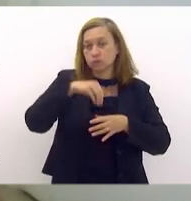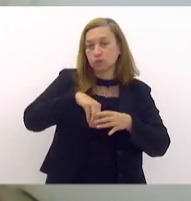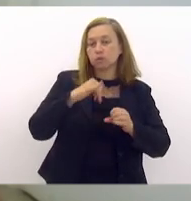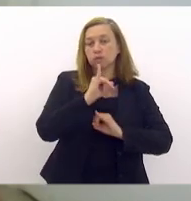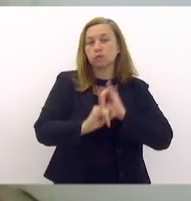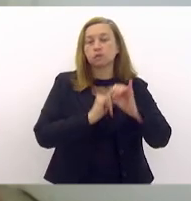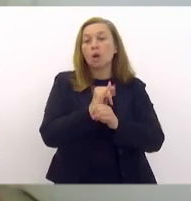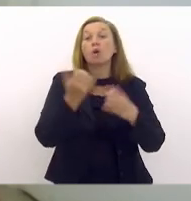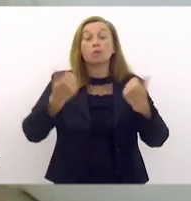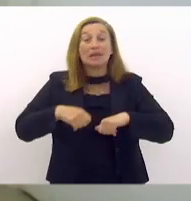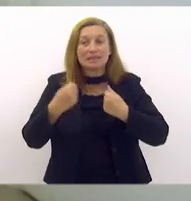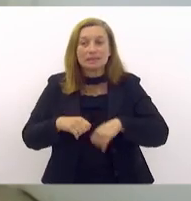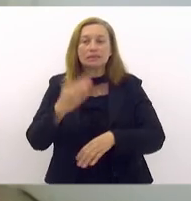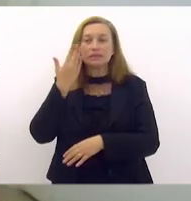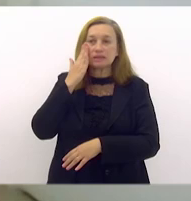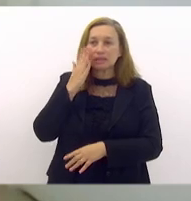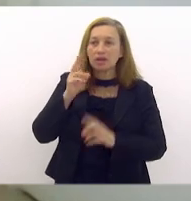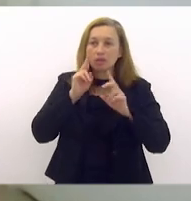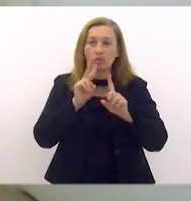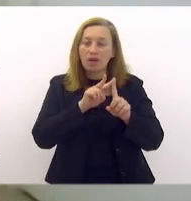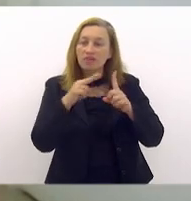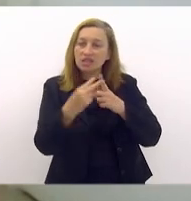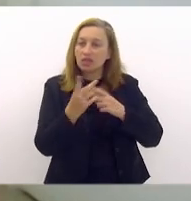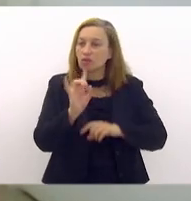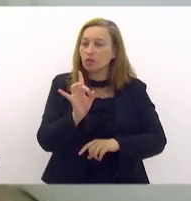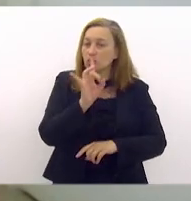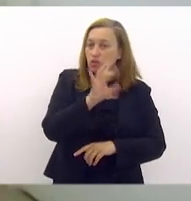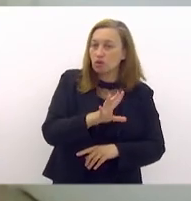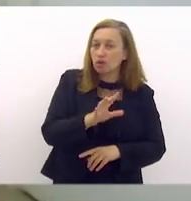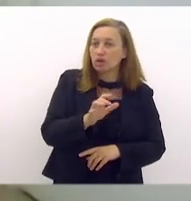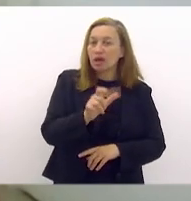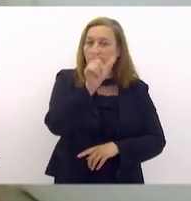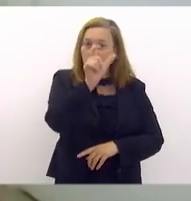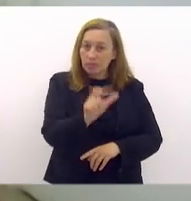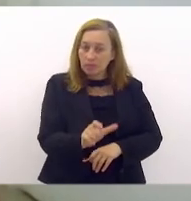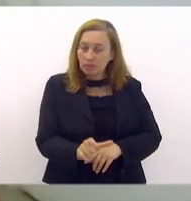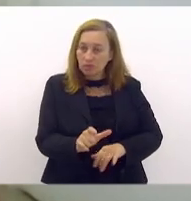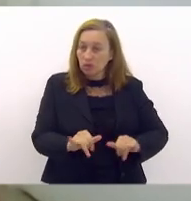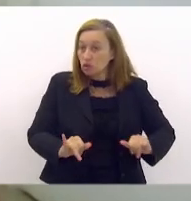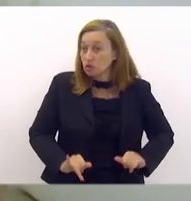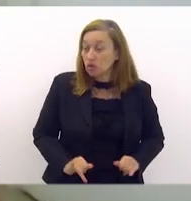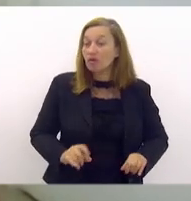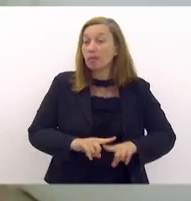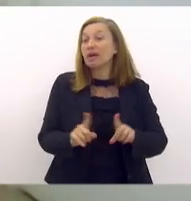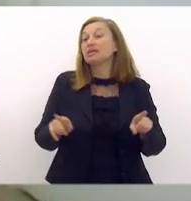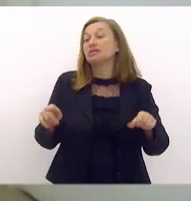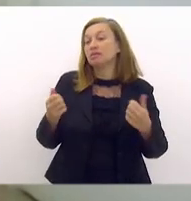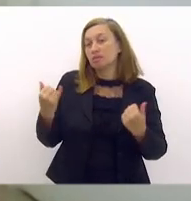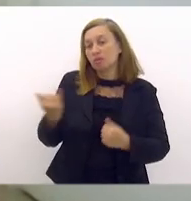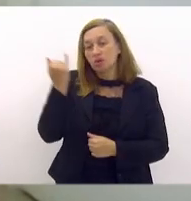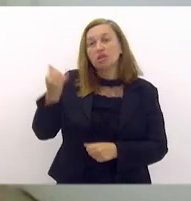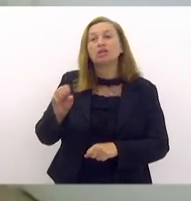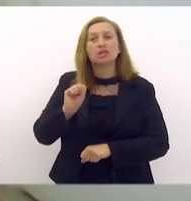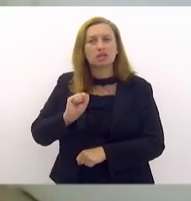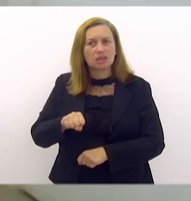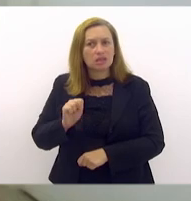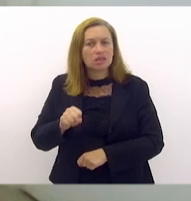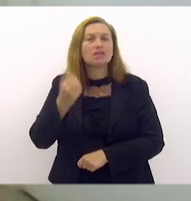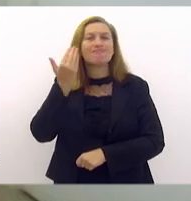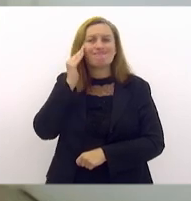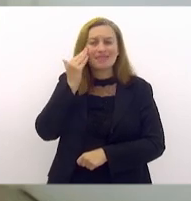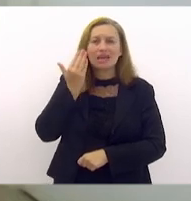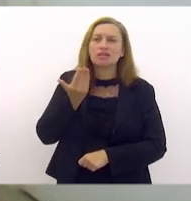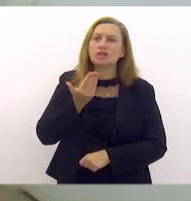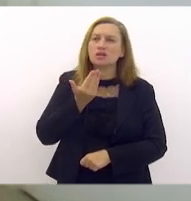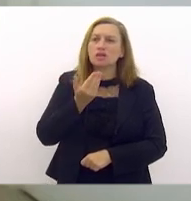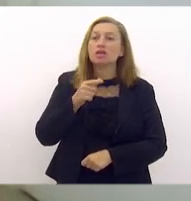precisa entender que, do ponto de vista não só da vítima, é importante, sim, que a gente entenda